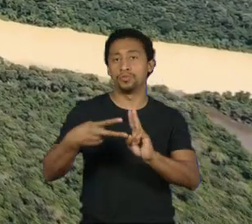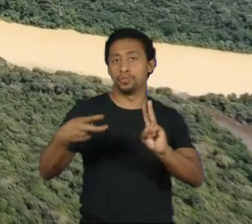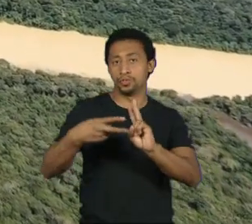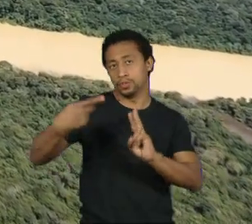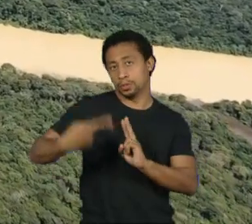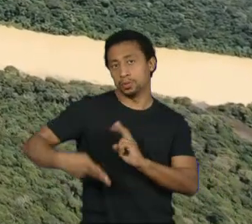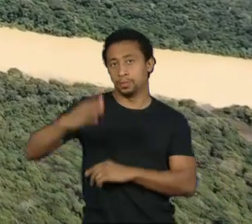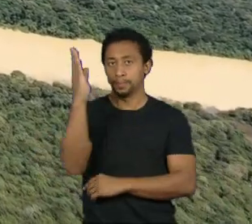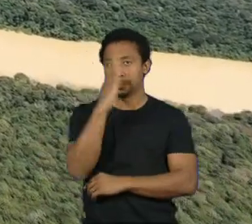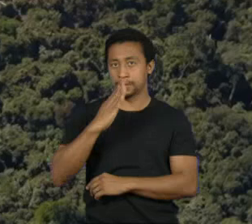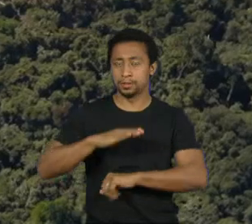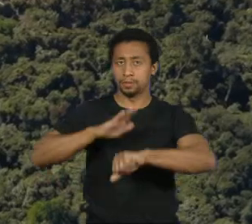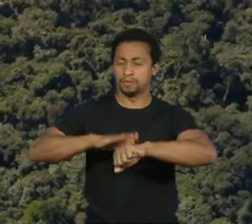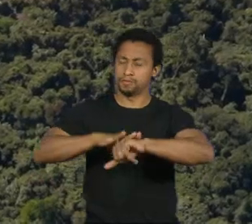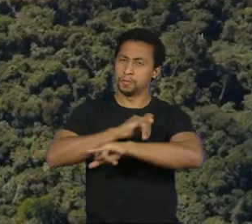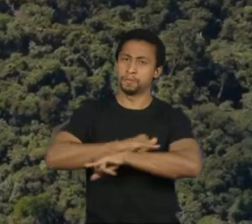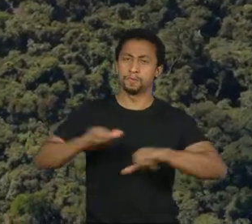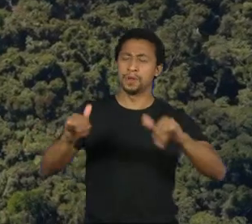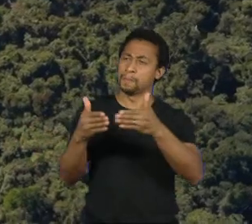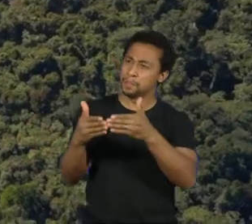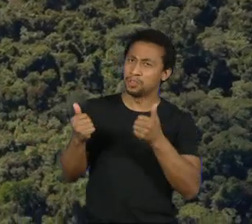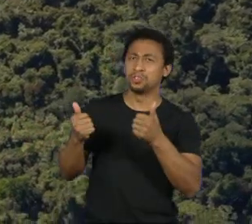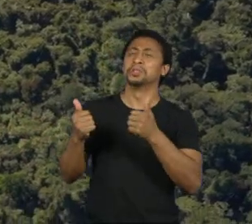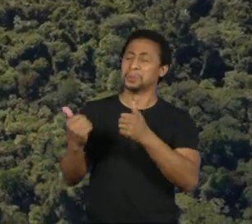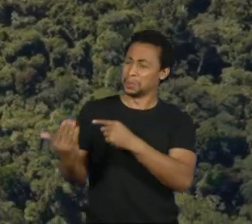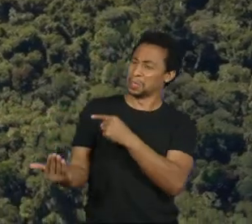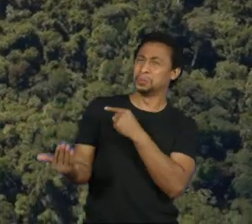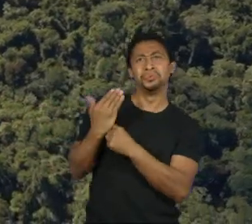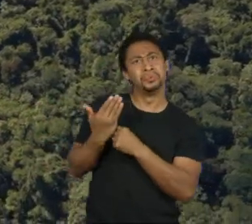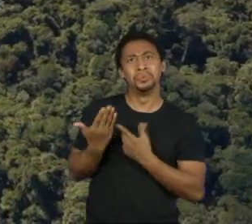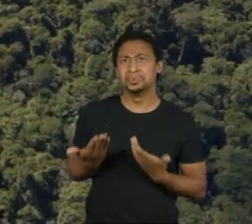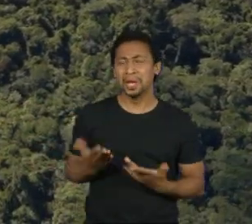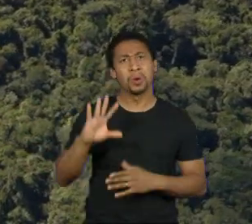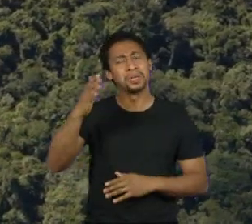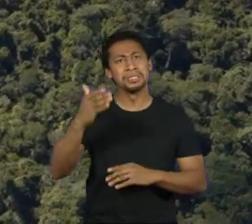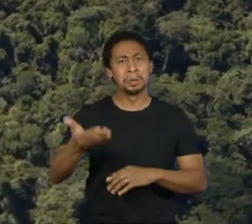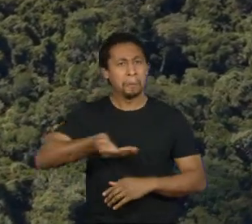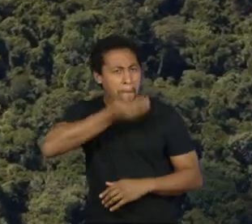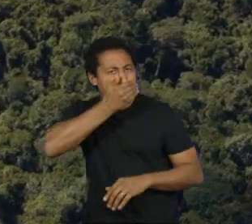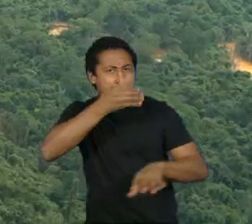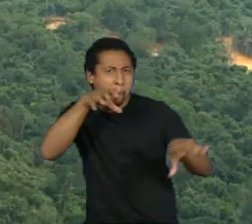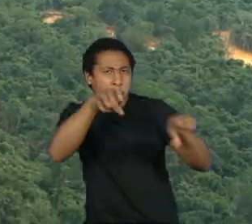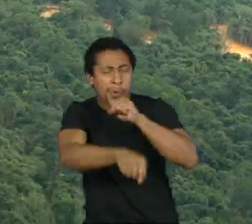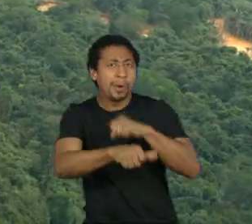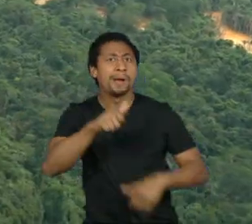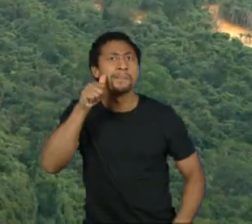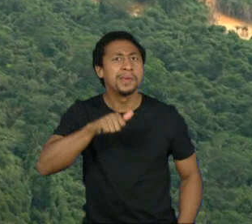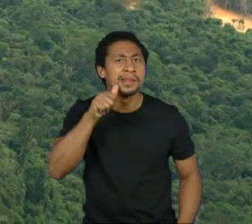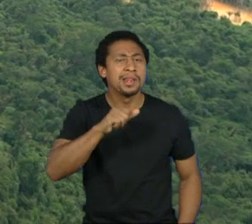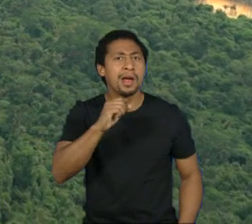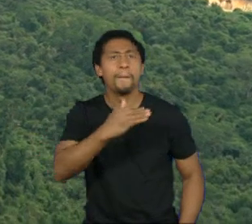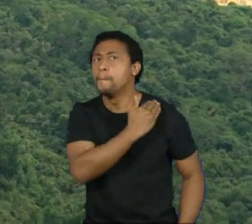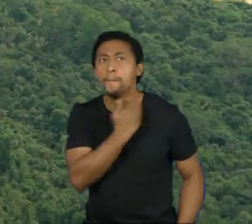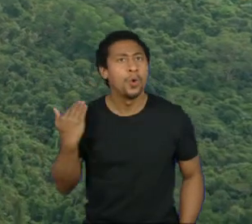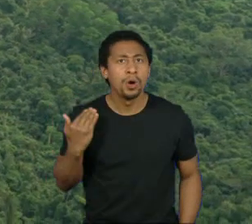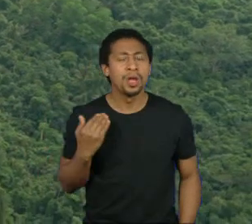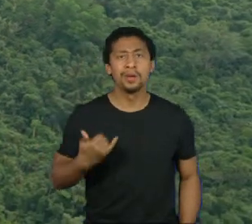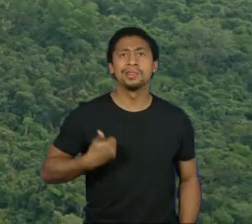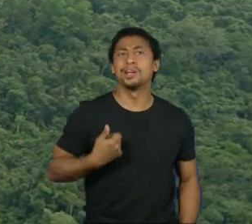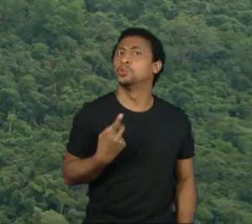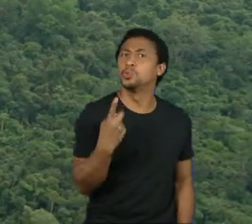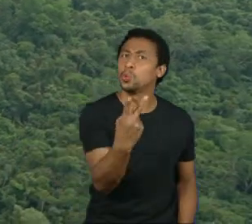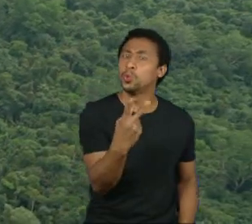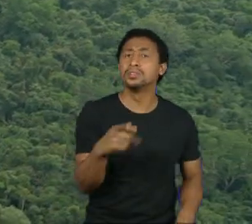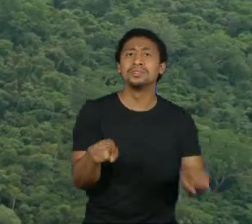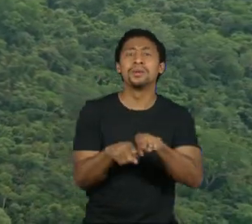Brasil lançou campanha pedindo a apuração do caso de estupro e morte de uma menina de 12 anos e o desaparecimento